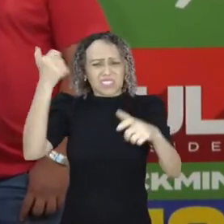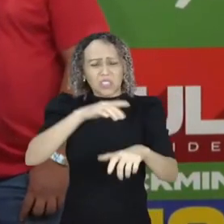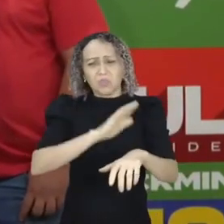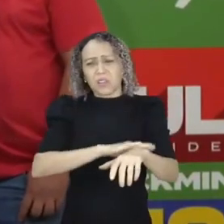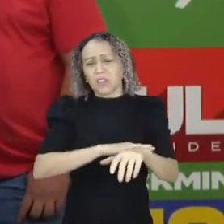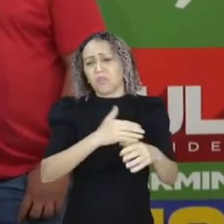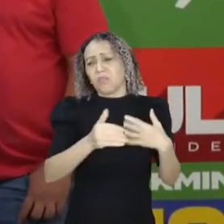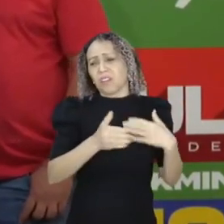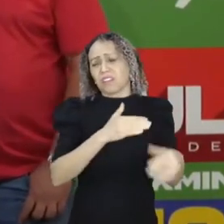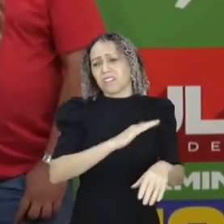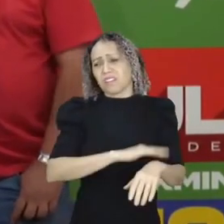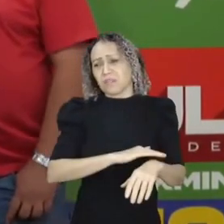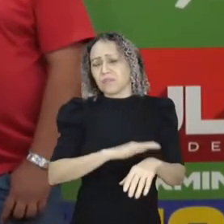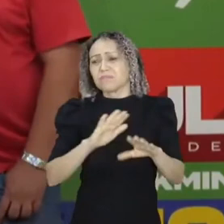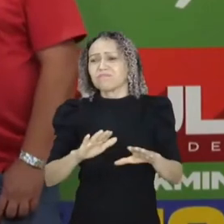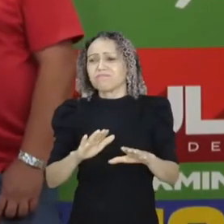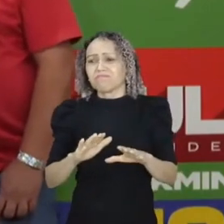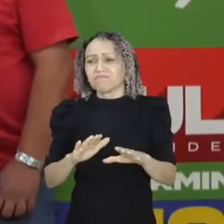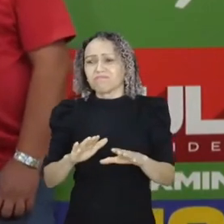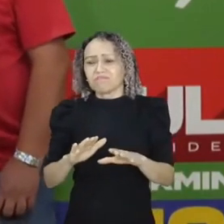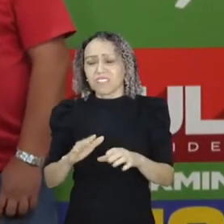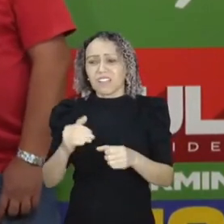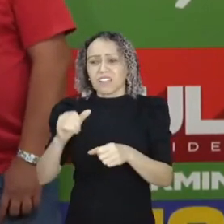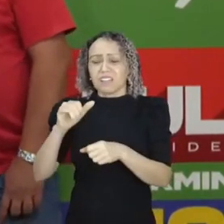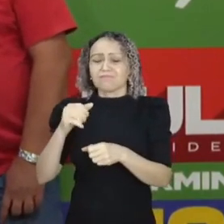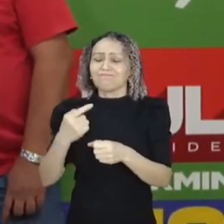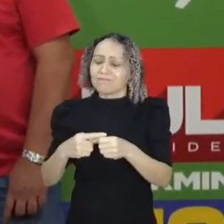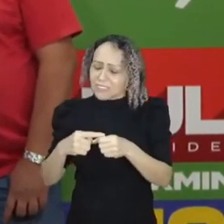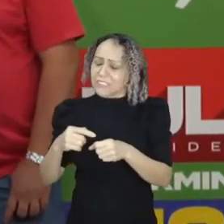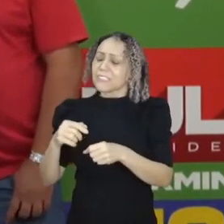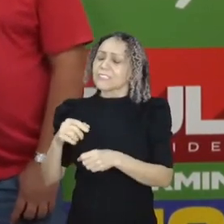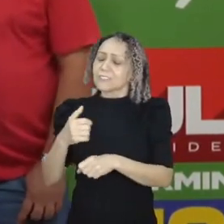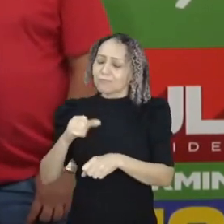na cidade de São Paulo. É muito grave a situação da cidade de São Paulo.